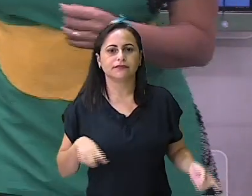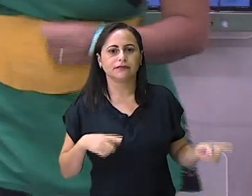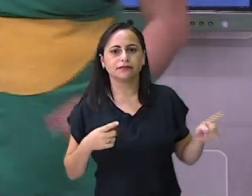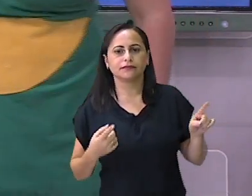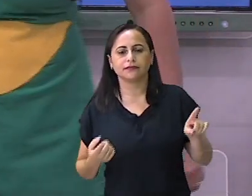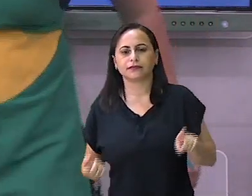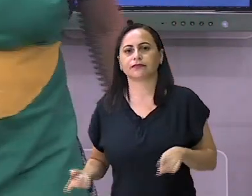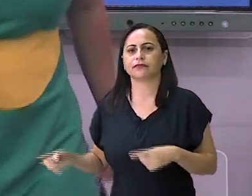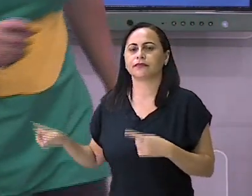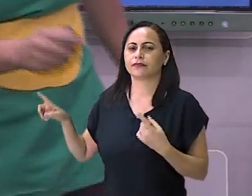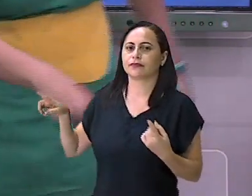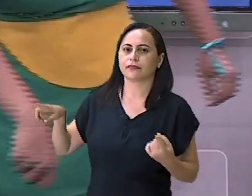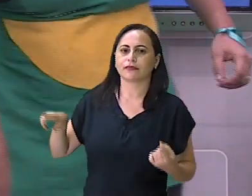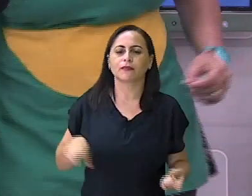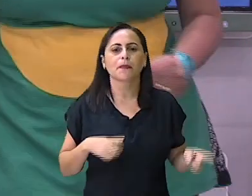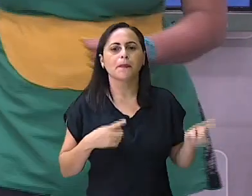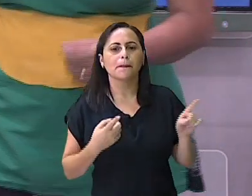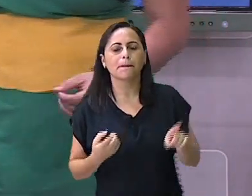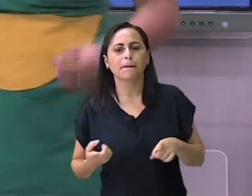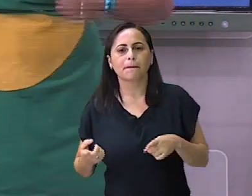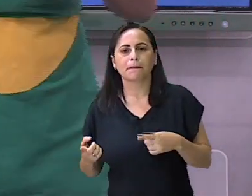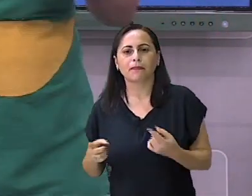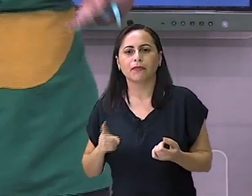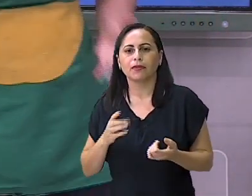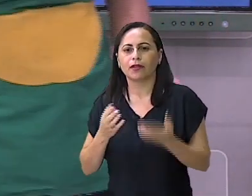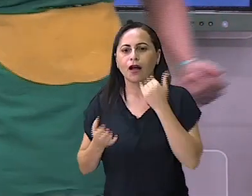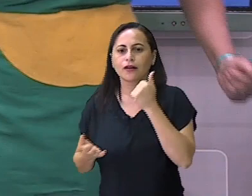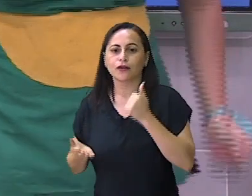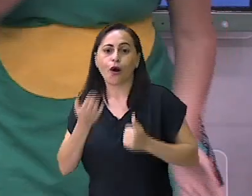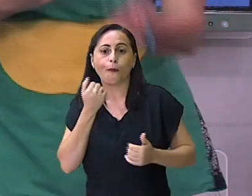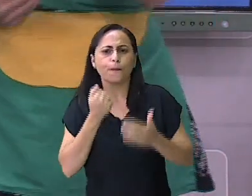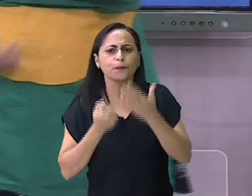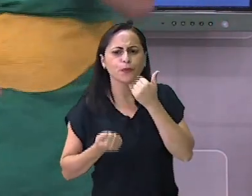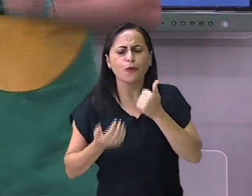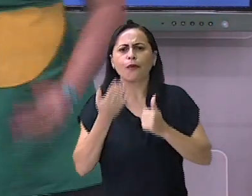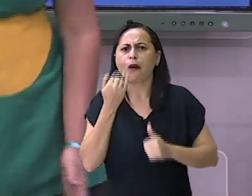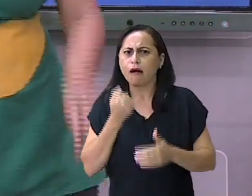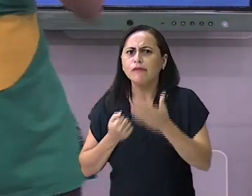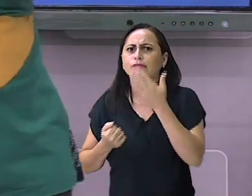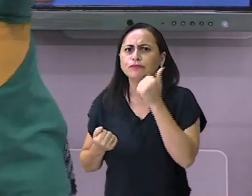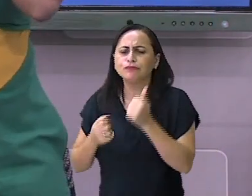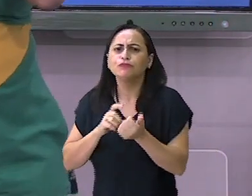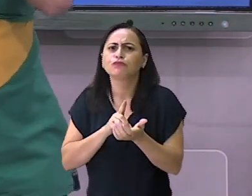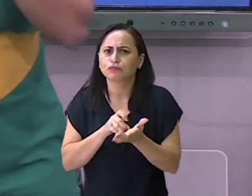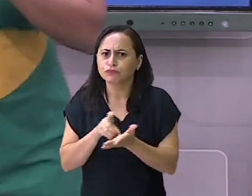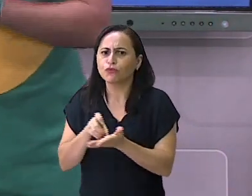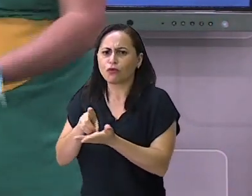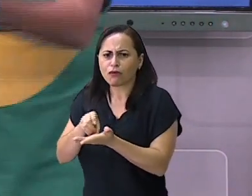Nhaque, nhaque, nhaque, come muito amor.